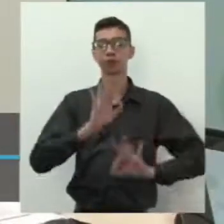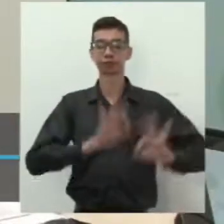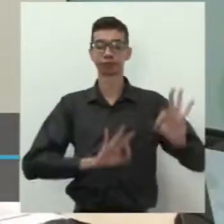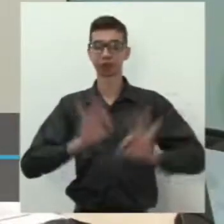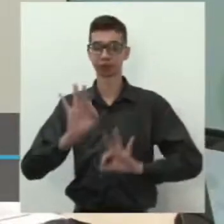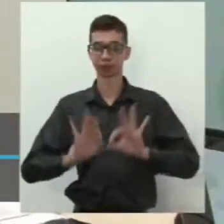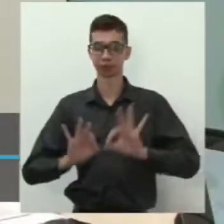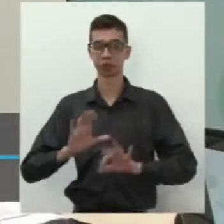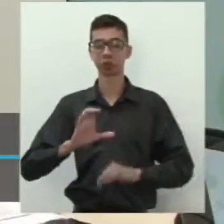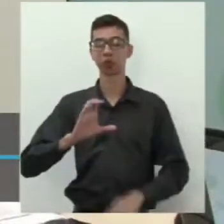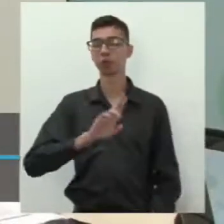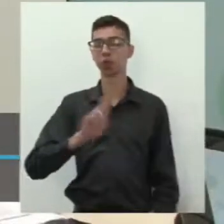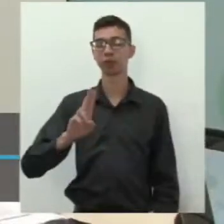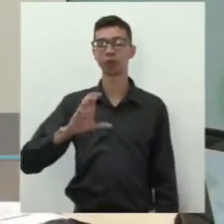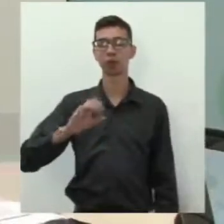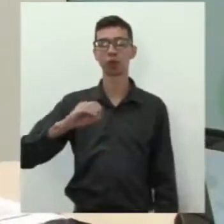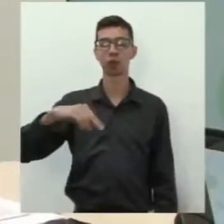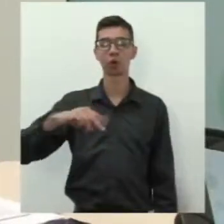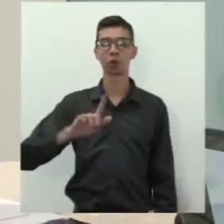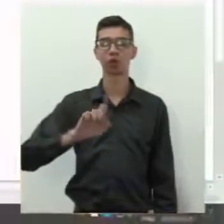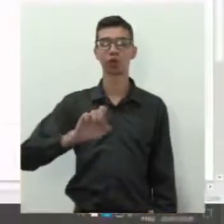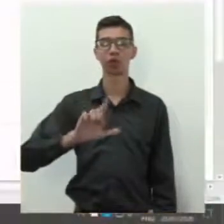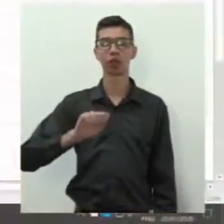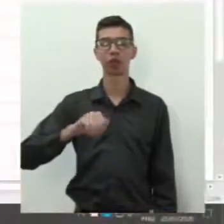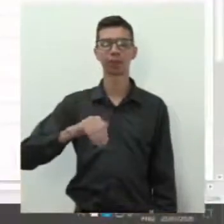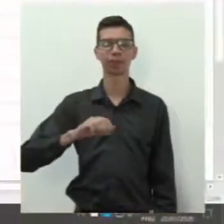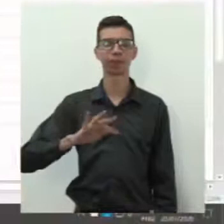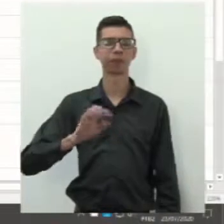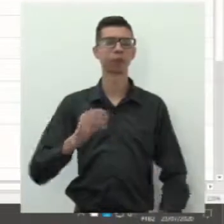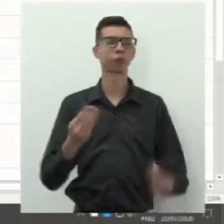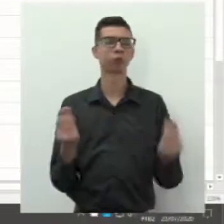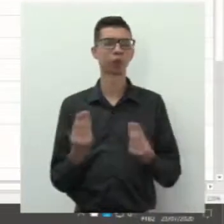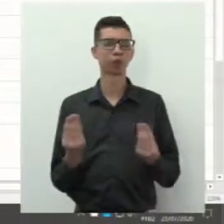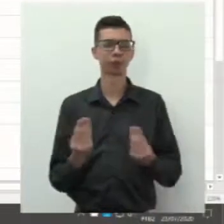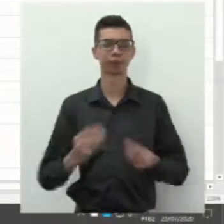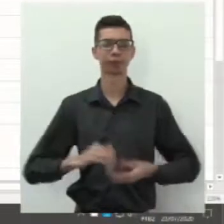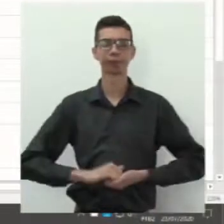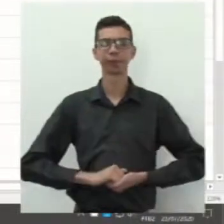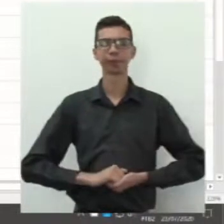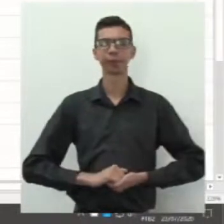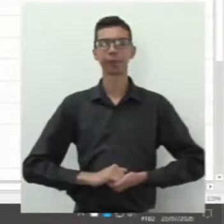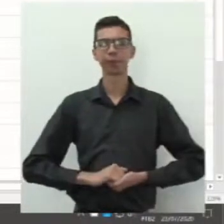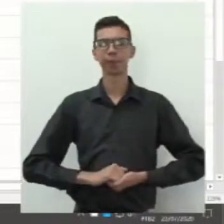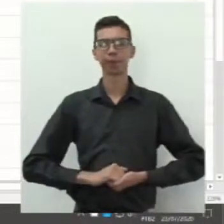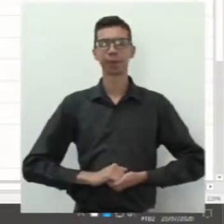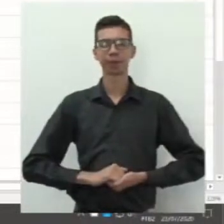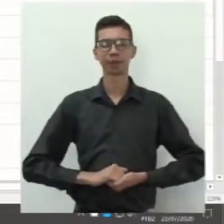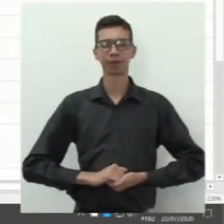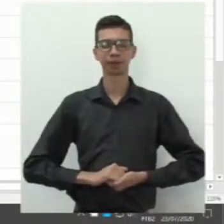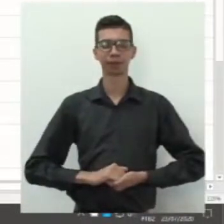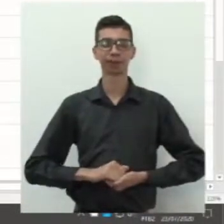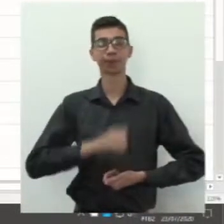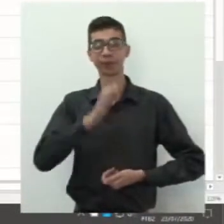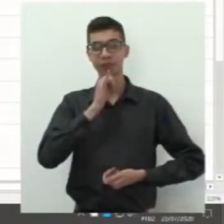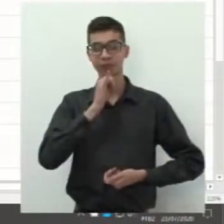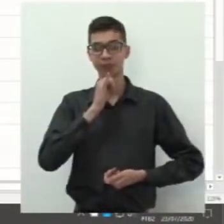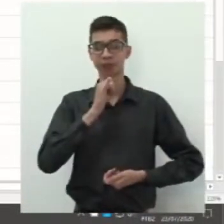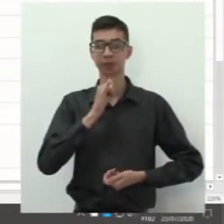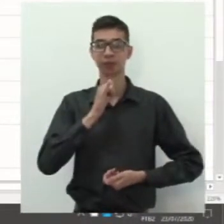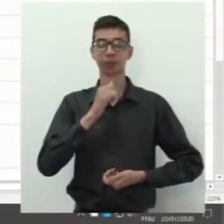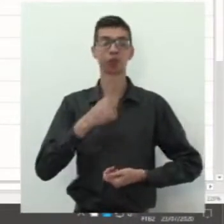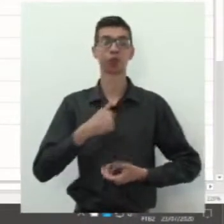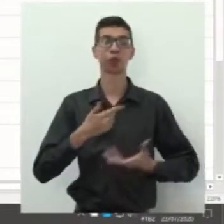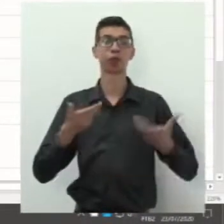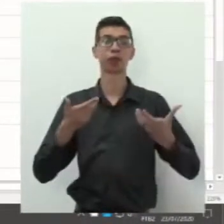caso aqui, a primeira opção de congelar painéis, ó, é com base na seleção atual. Então, ó, eu quero selecionar, quero